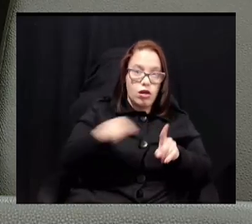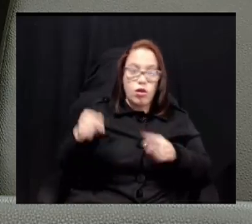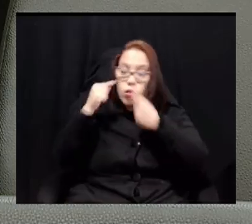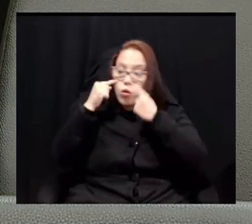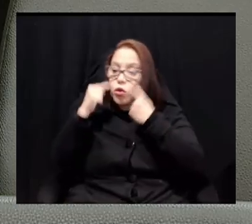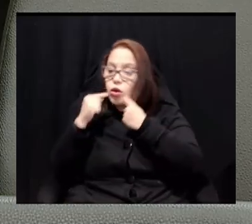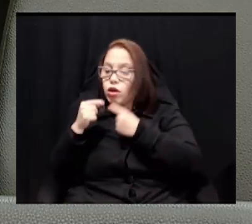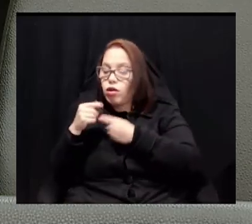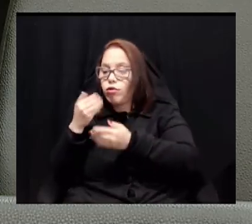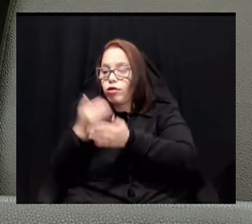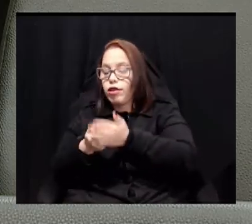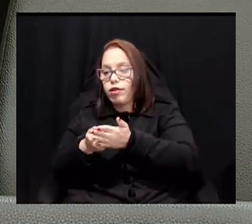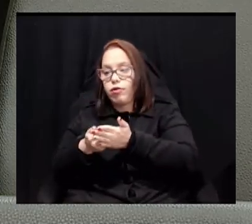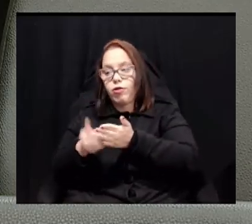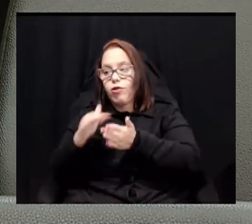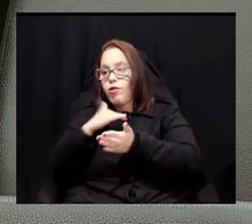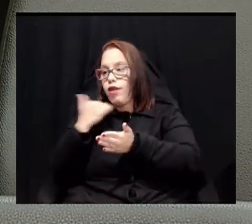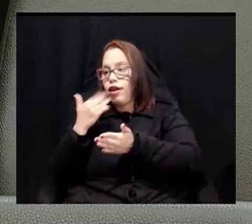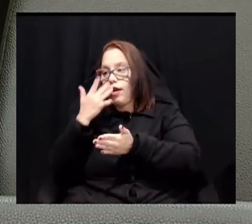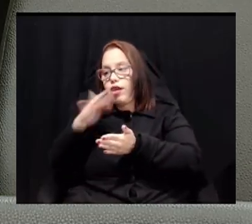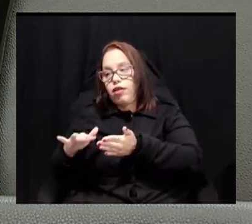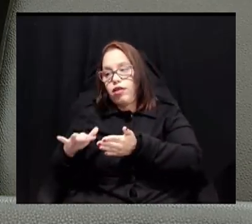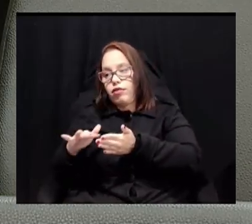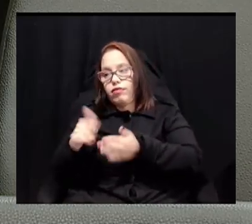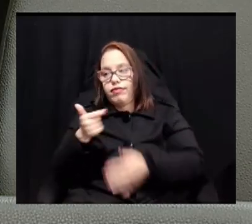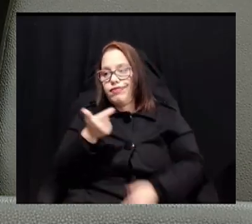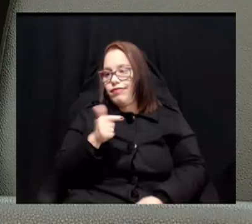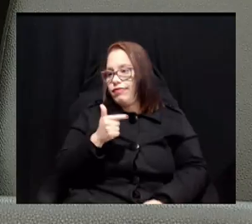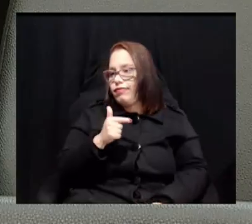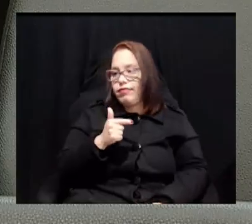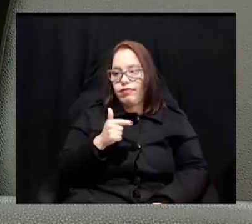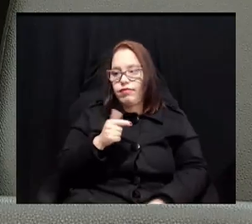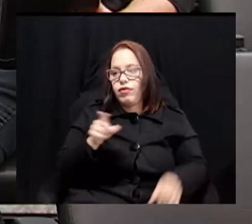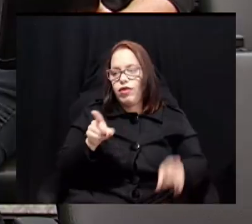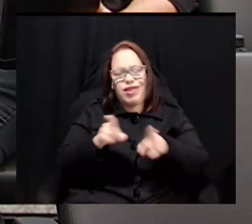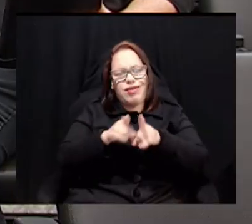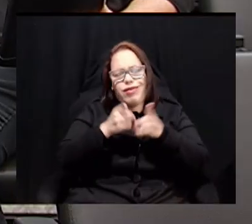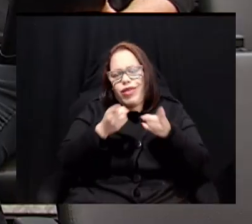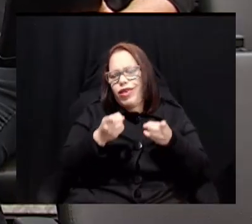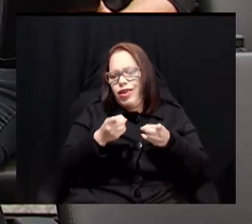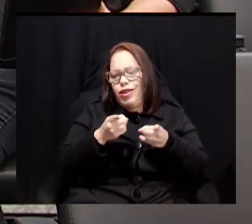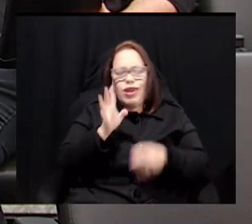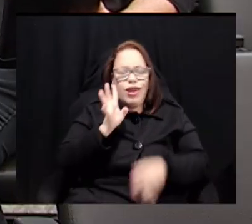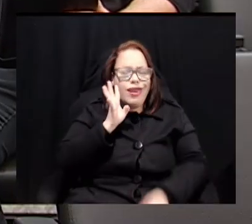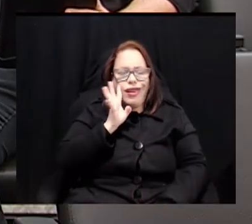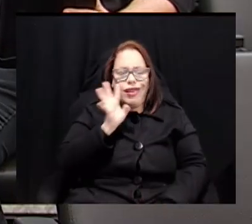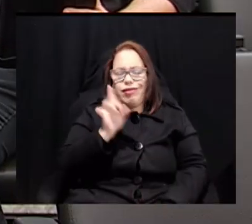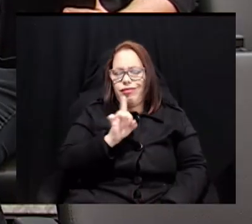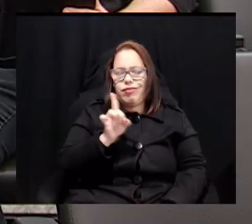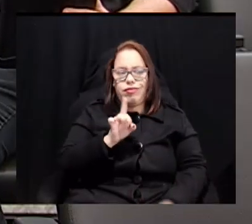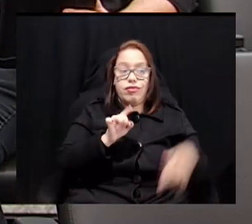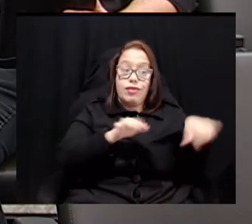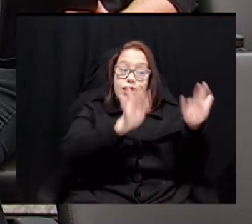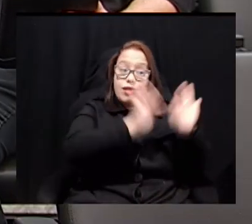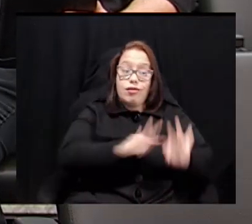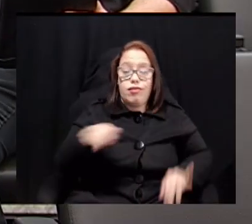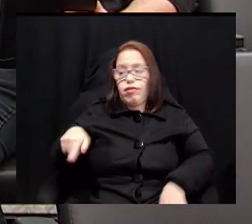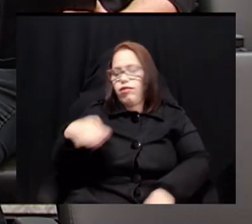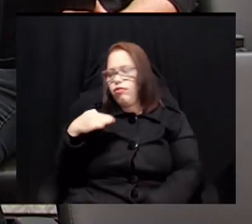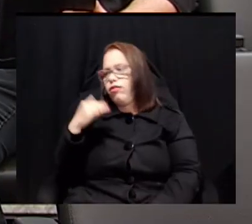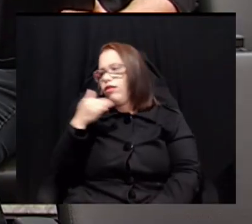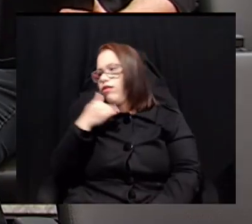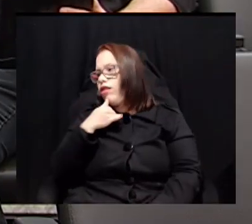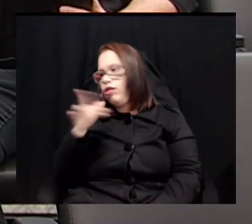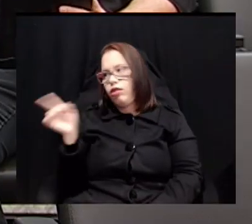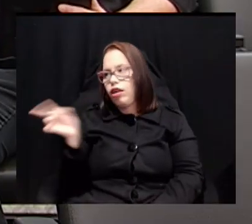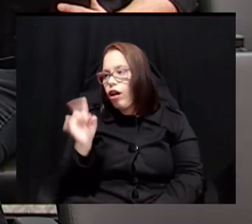de um filho. Isso não é digno, isso não é legal, nem para quem está feliz e nem para quem está triste. E